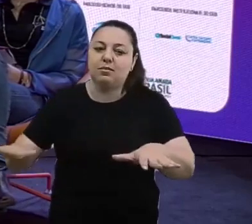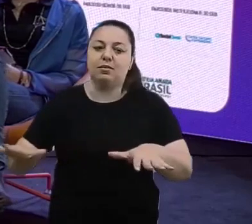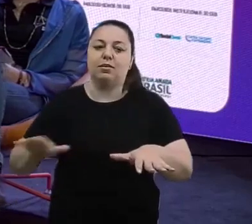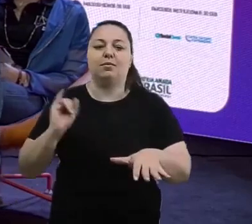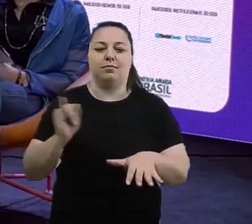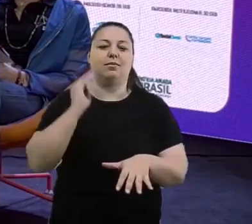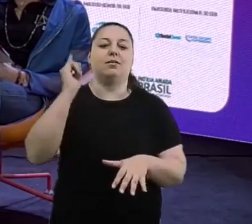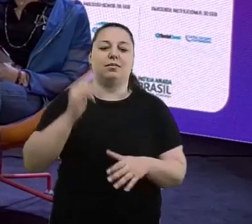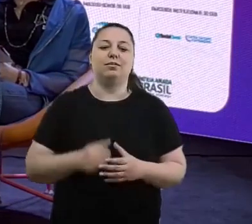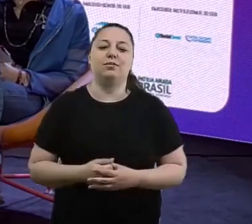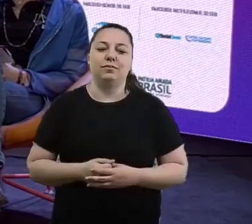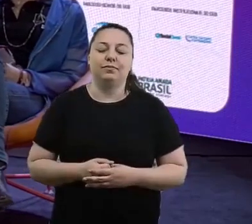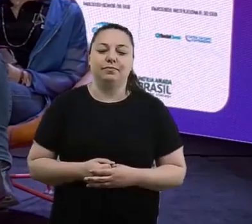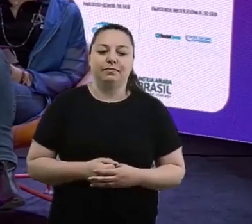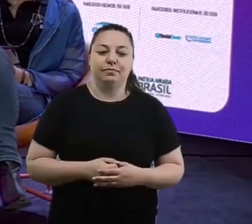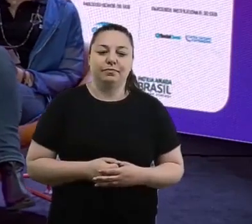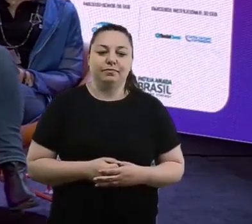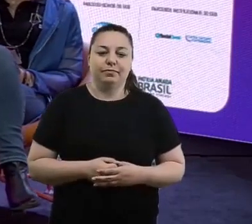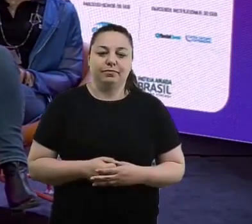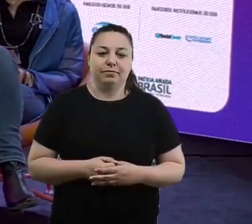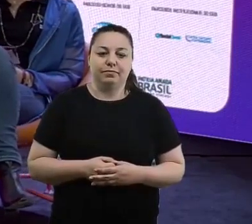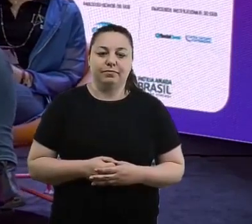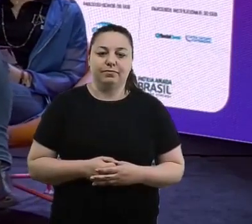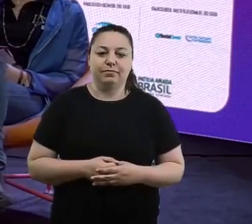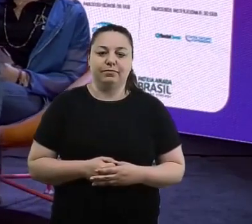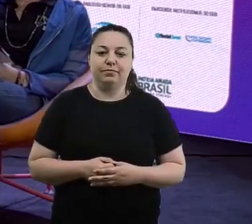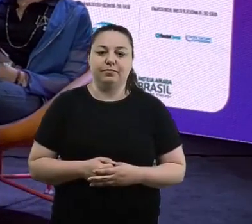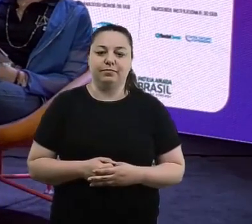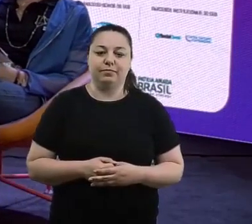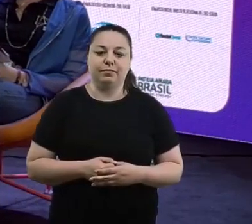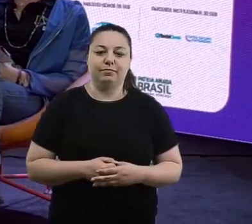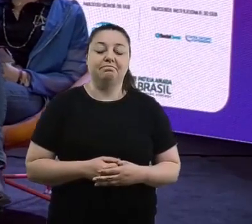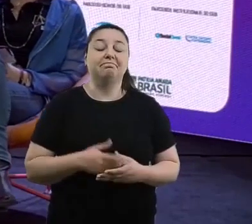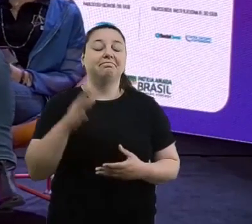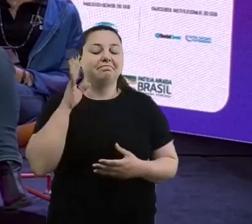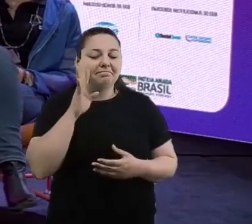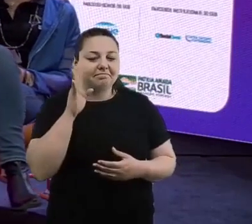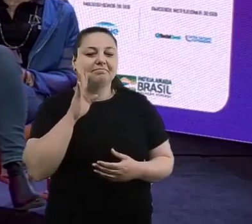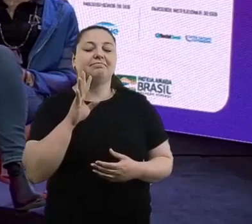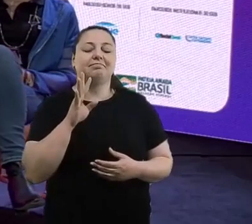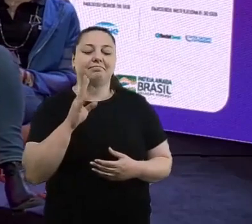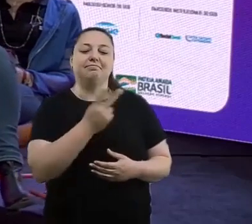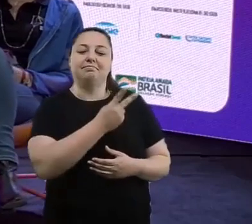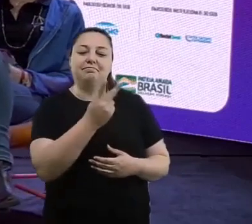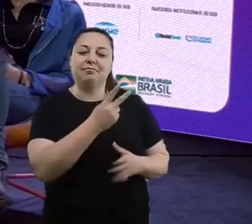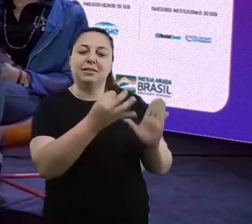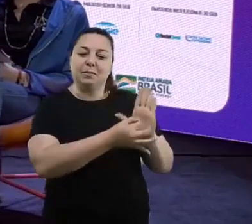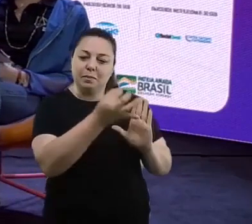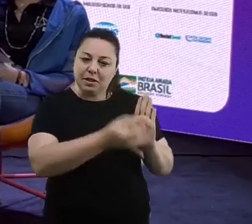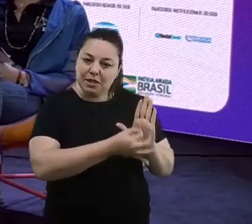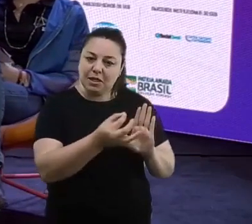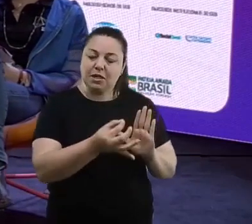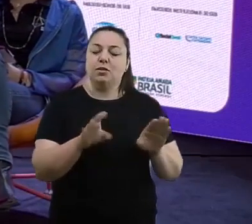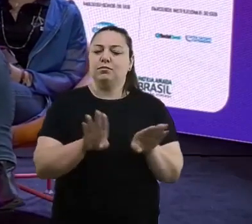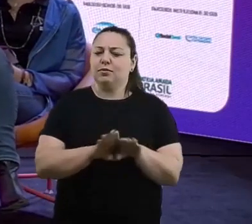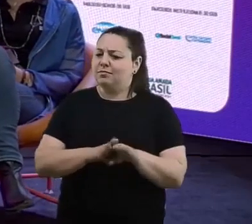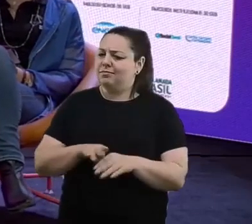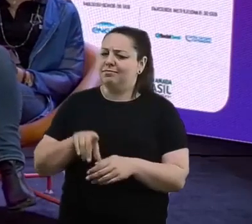onde a previsão esteja mais próxima do correto, e mais à frente as linhas azuis determinam os